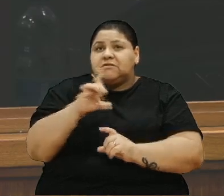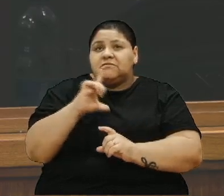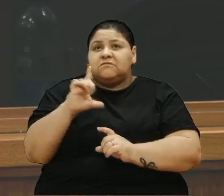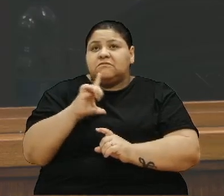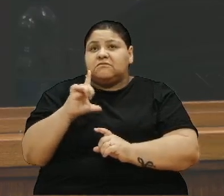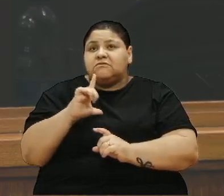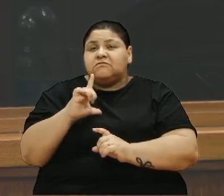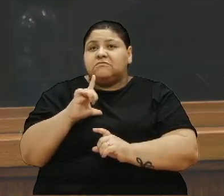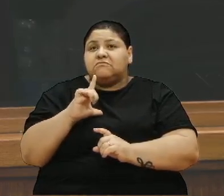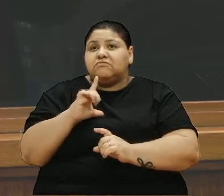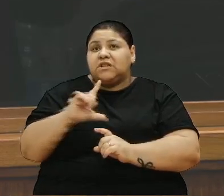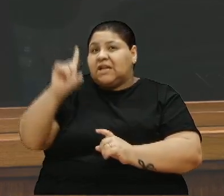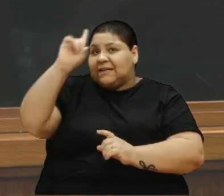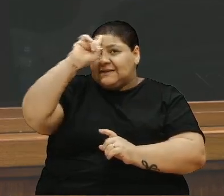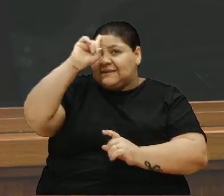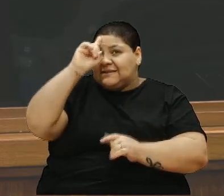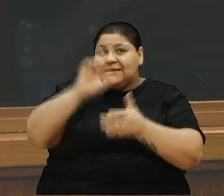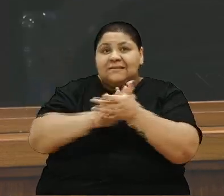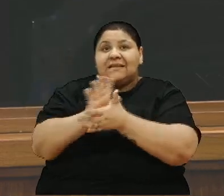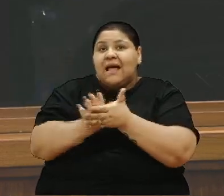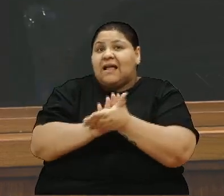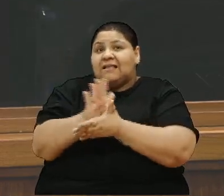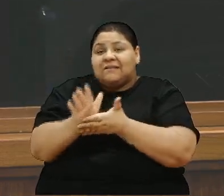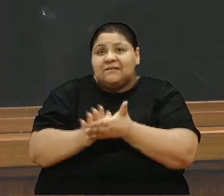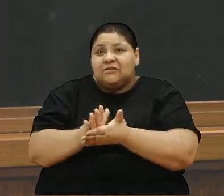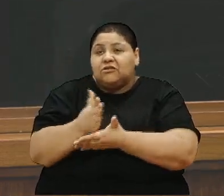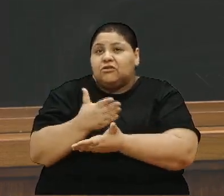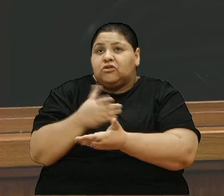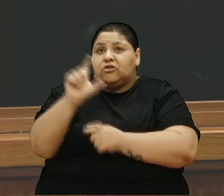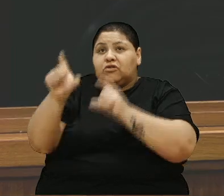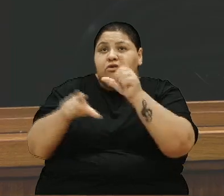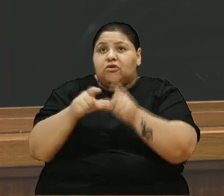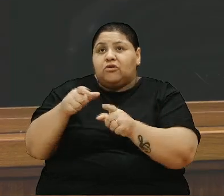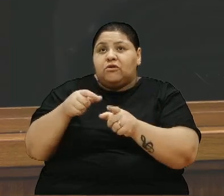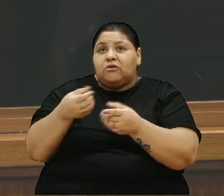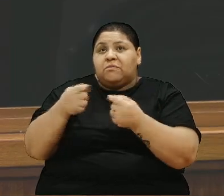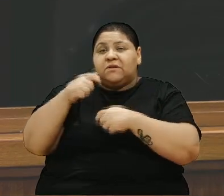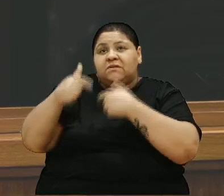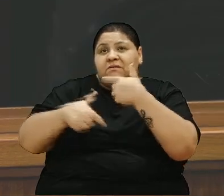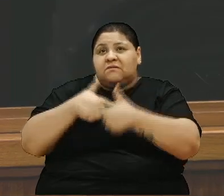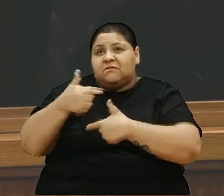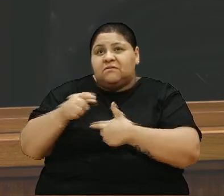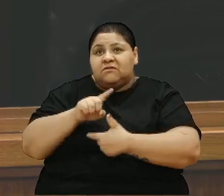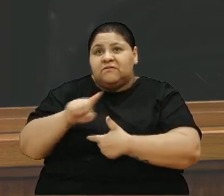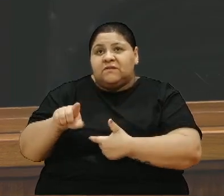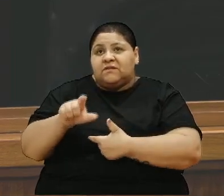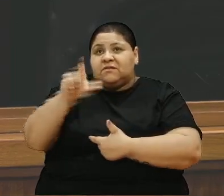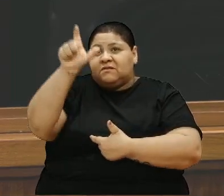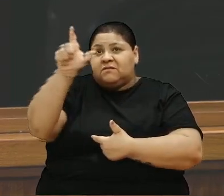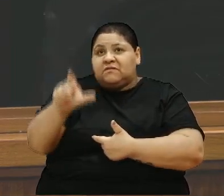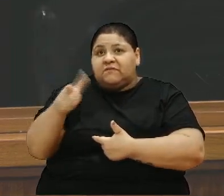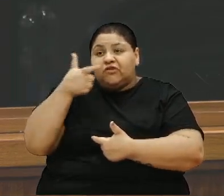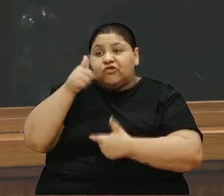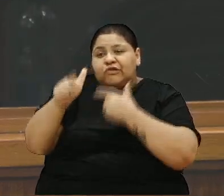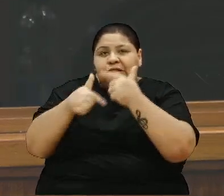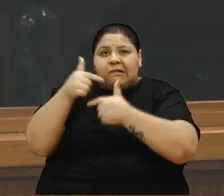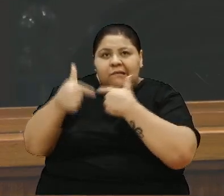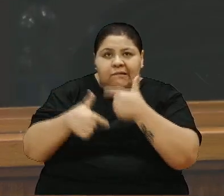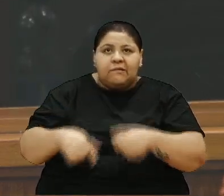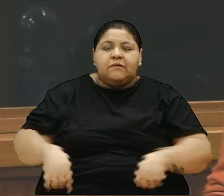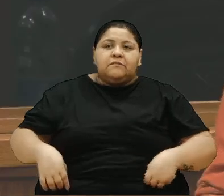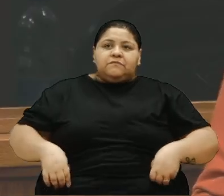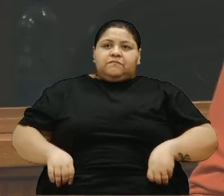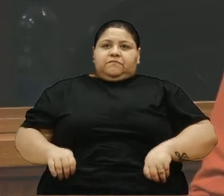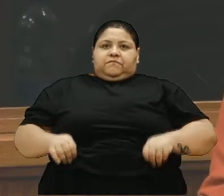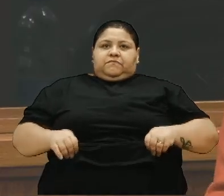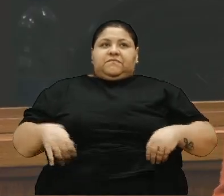sequer o ensino fundamental. Com tanta gente que precisa de emprego, não vai ser essa pessoa que vai ganhar um emprego. Tem que